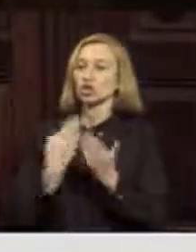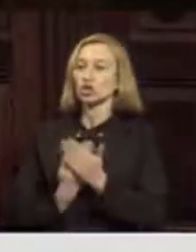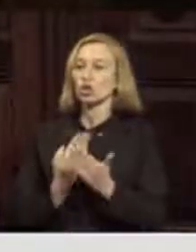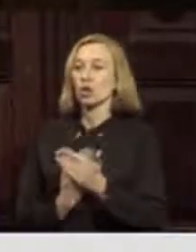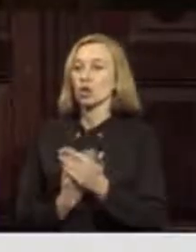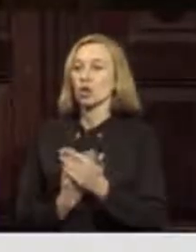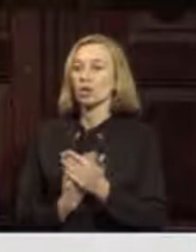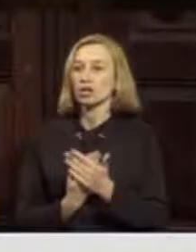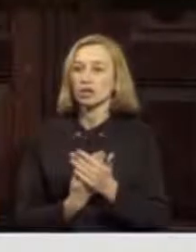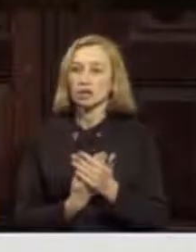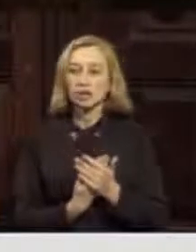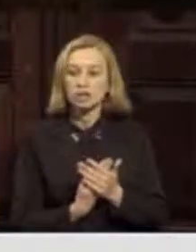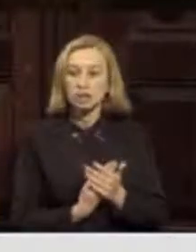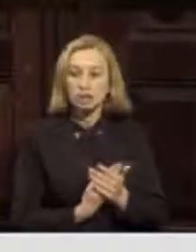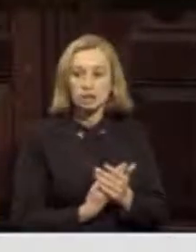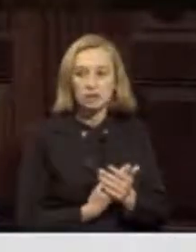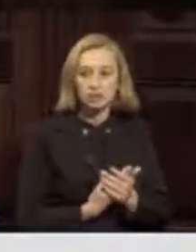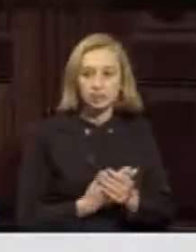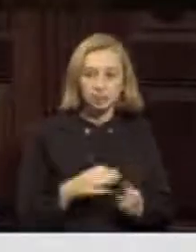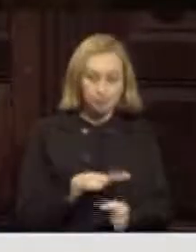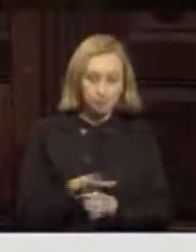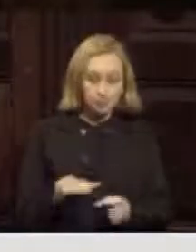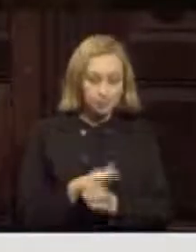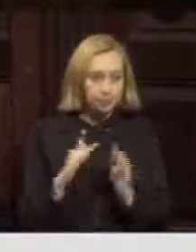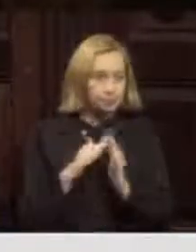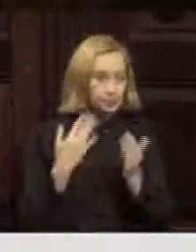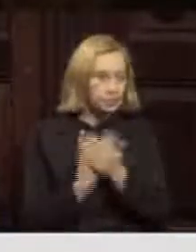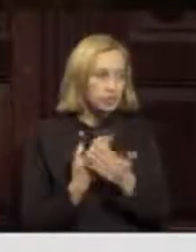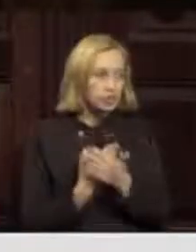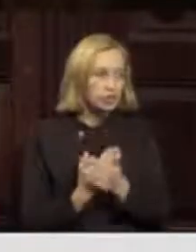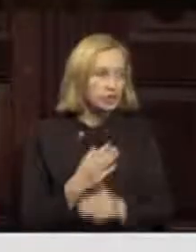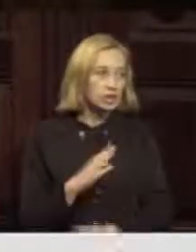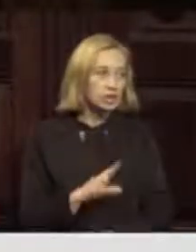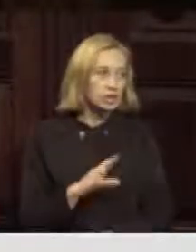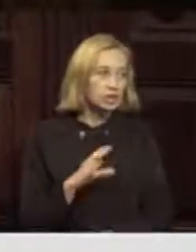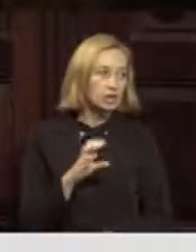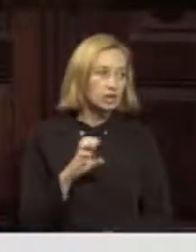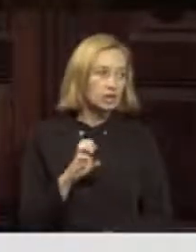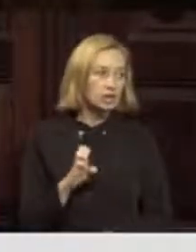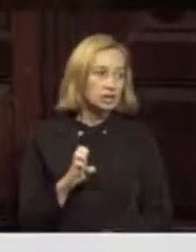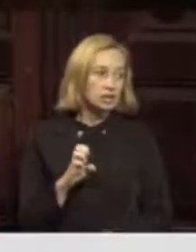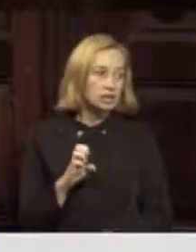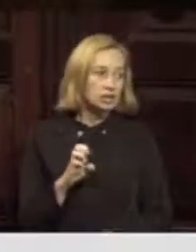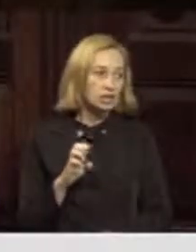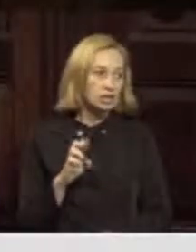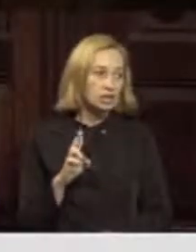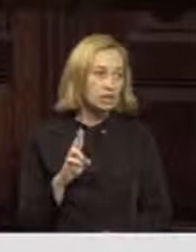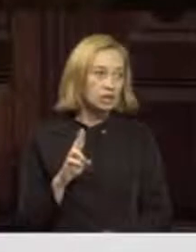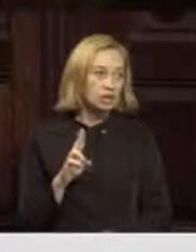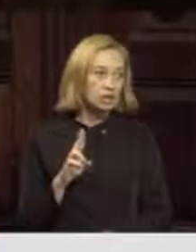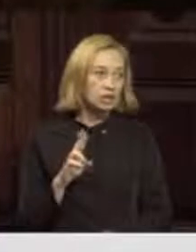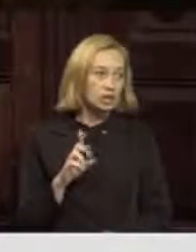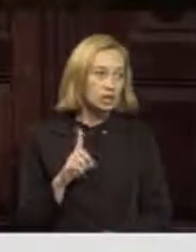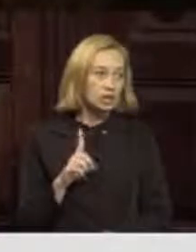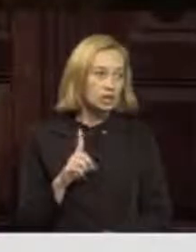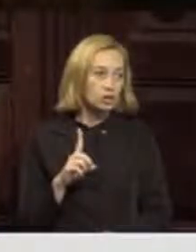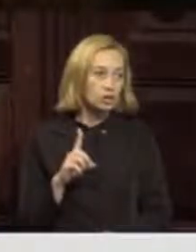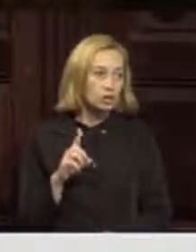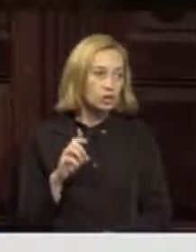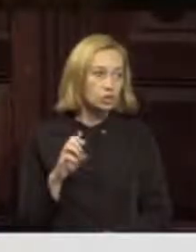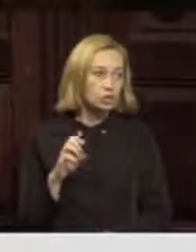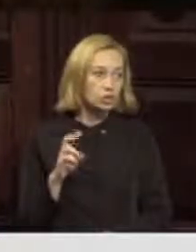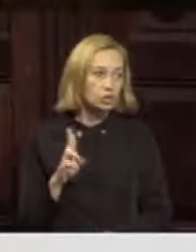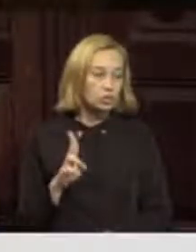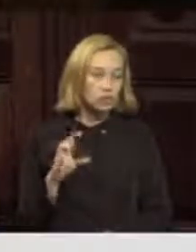na rede estadual, no caso SEDUC e FAETEC, que ainda resistem em um estado